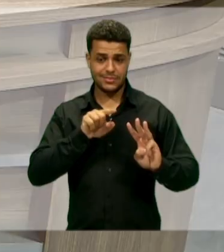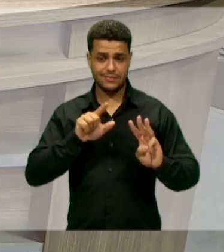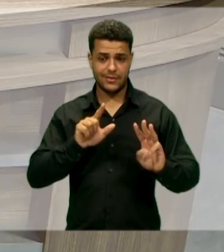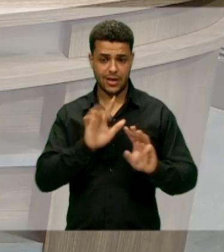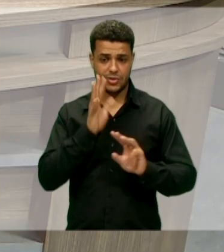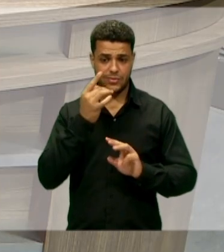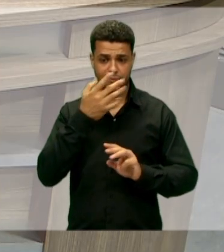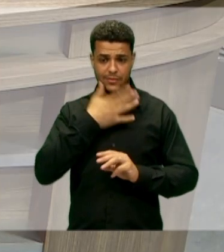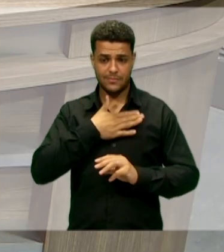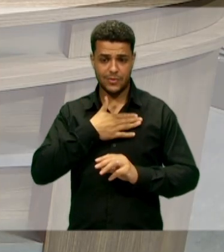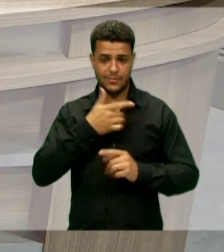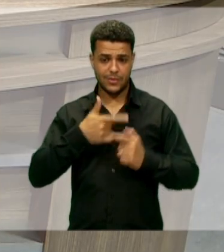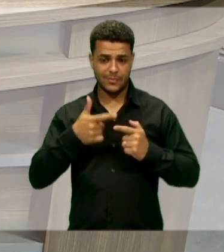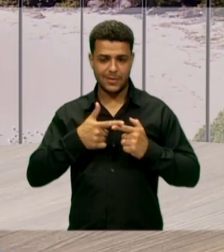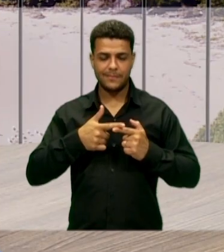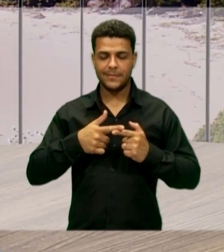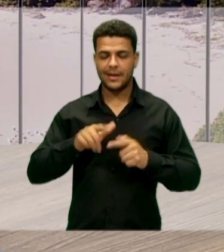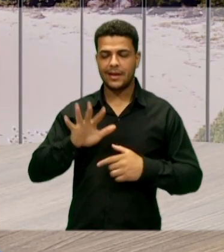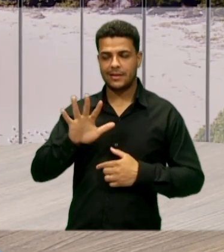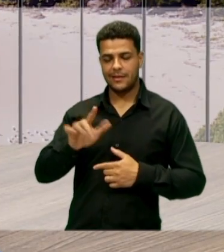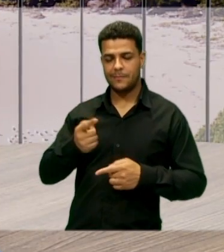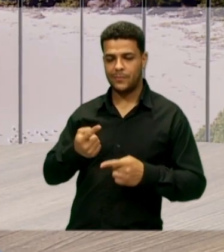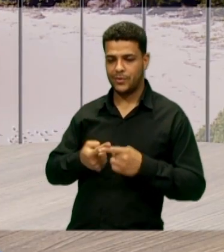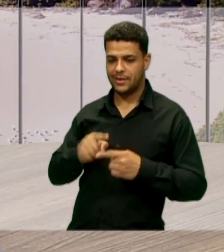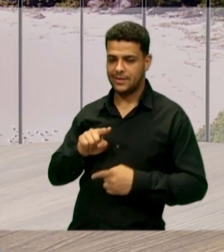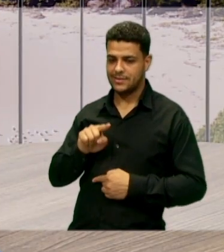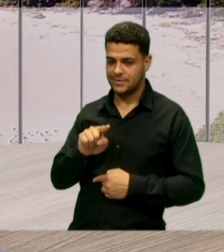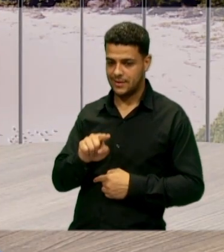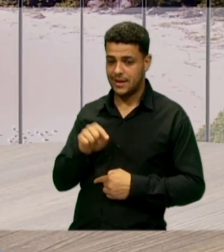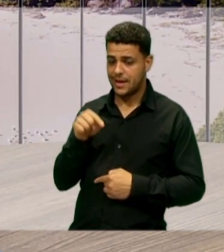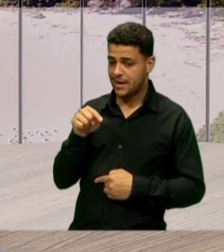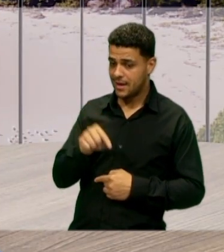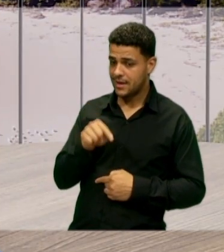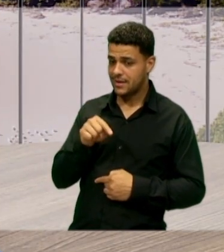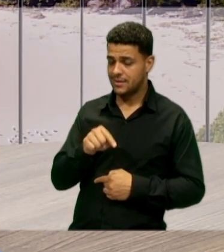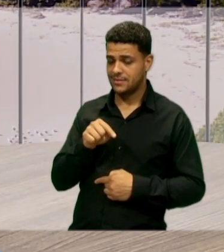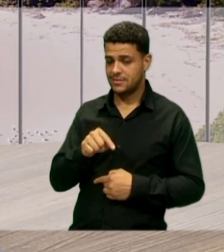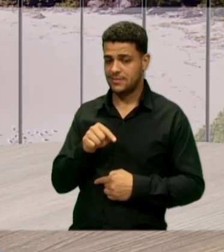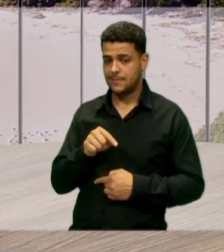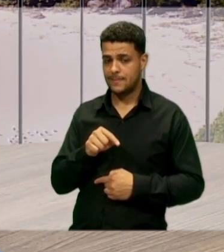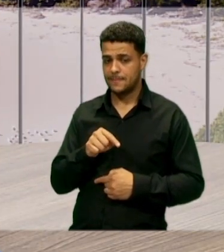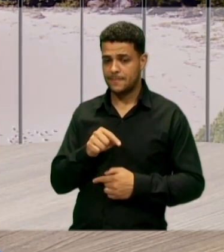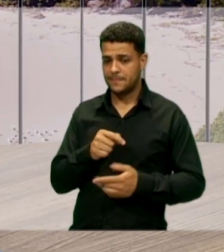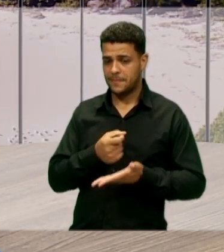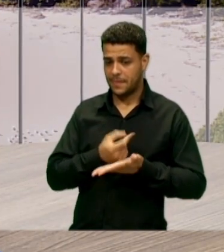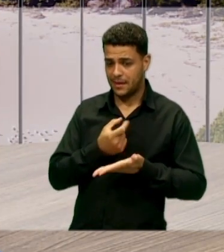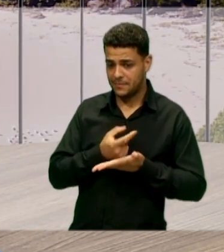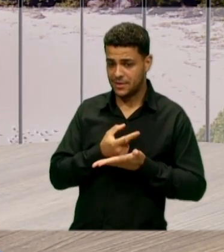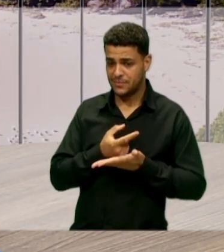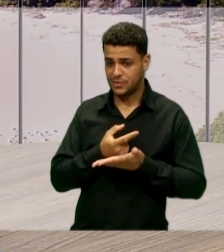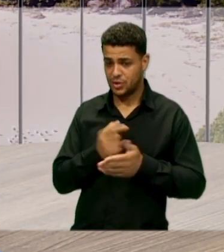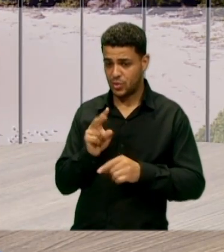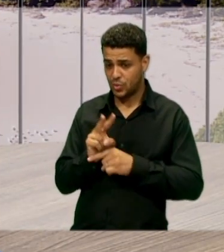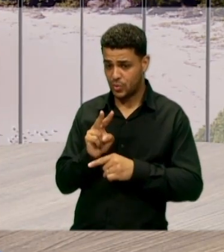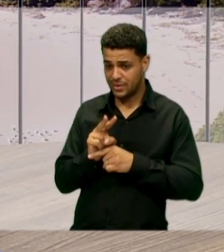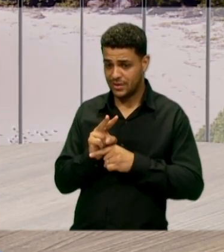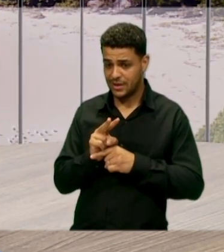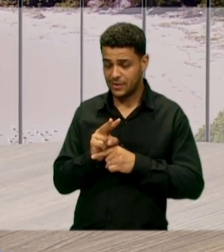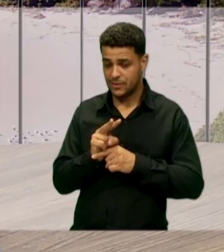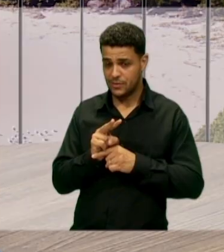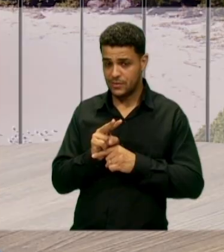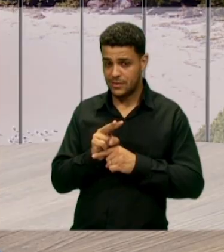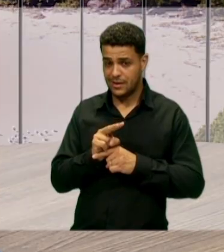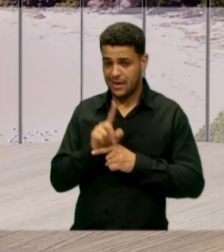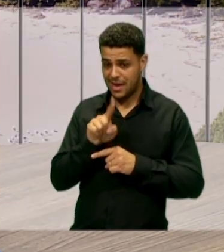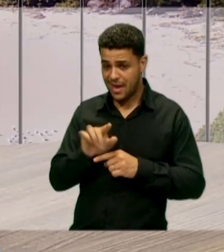problema. Exatamente. Até porque assim, esses medicamentos de alto custo, para tratar o câncer com bastante efetividade,